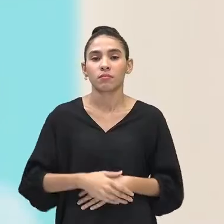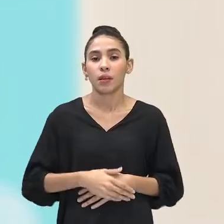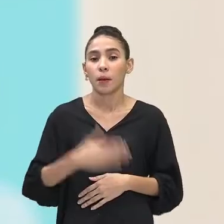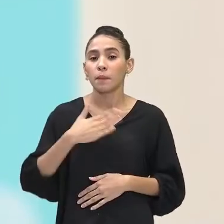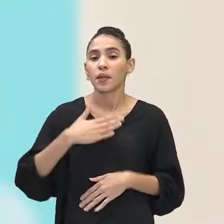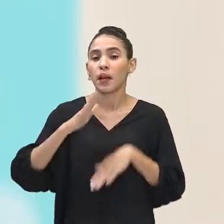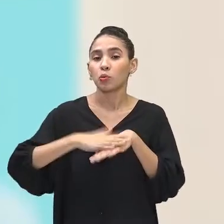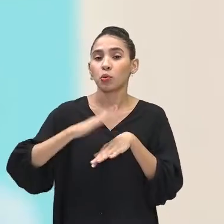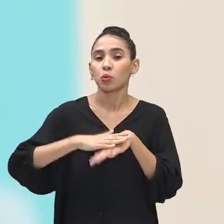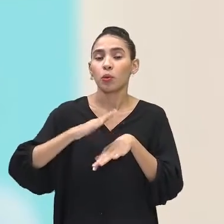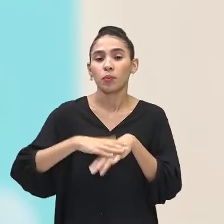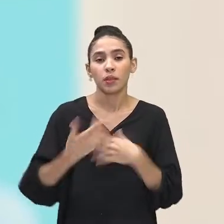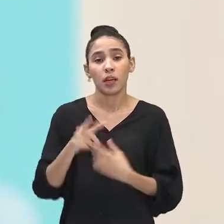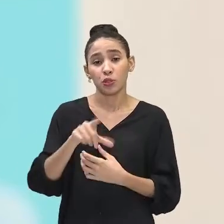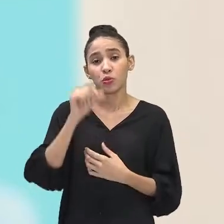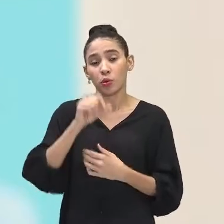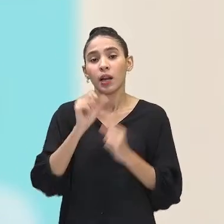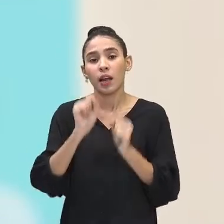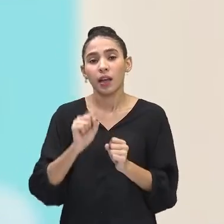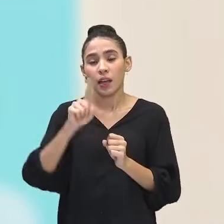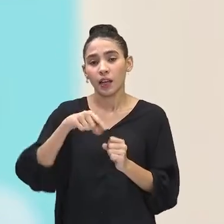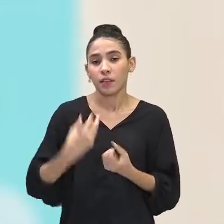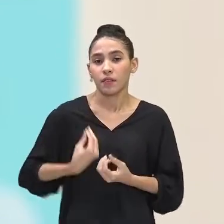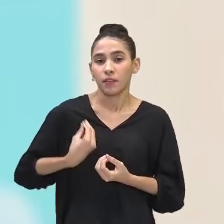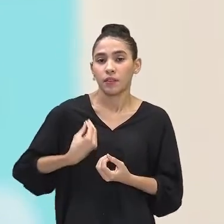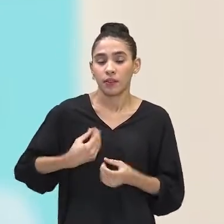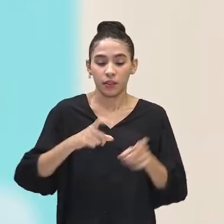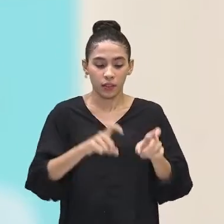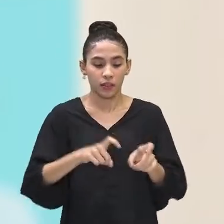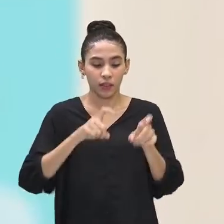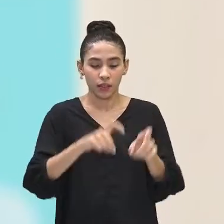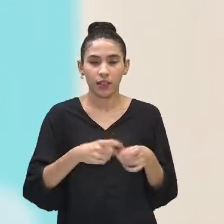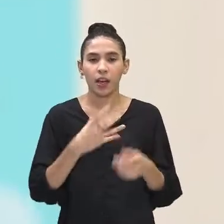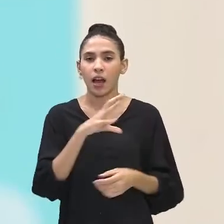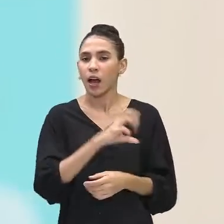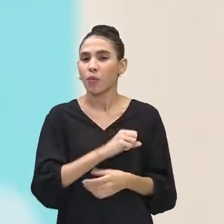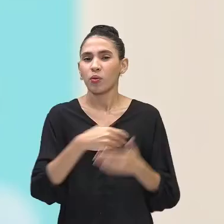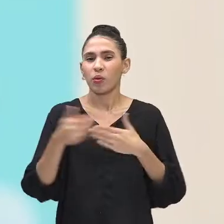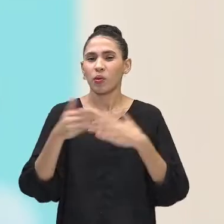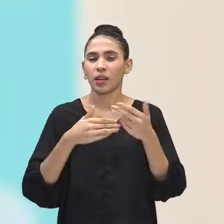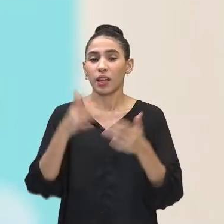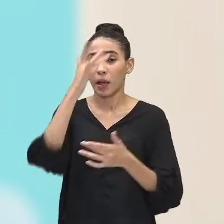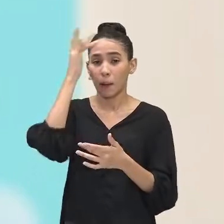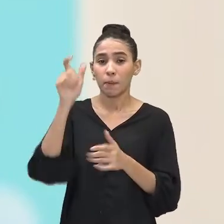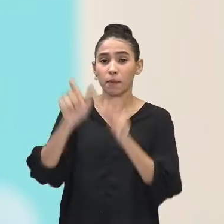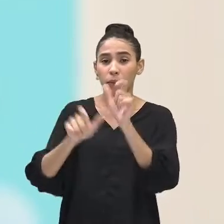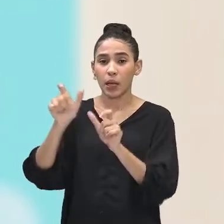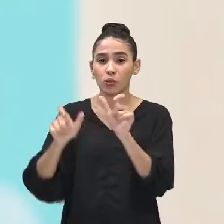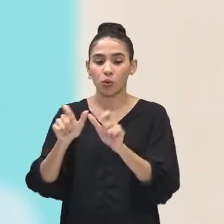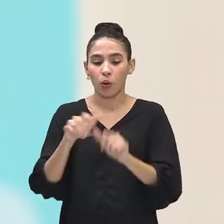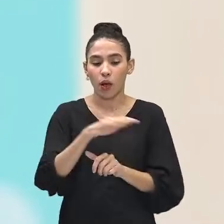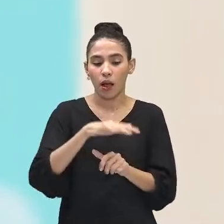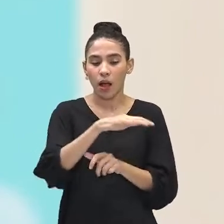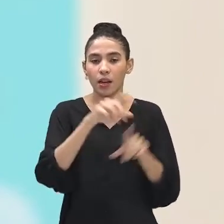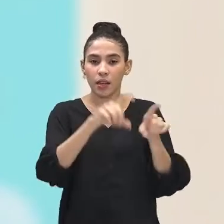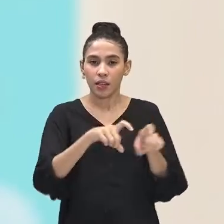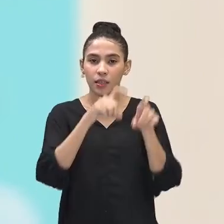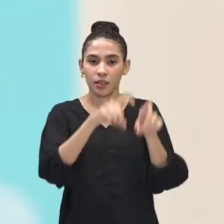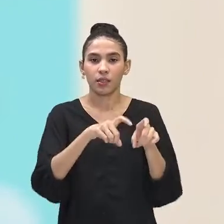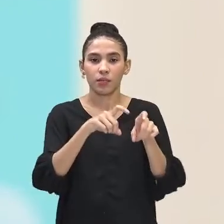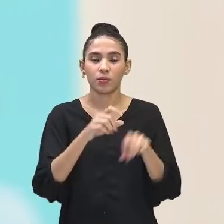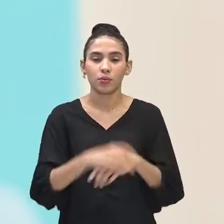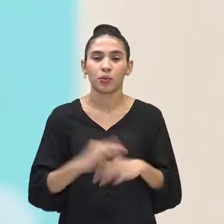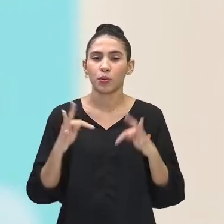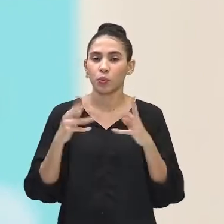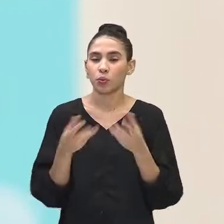é viver a vida no campo, ok? Viver o amor com quem você quiser nesse campo, nesse ambiente em que tudo